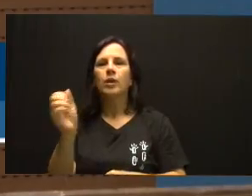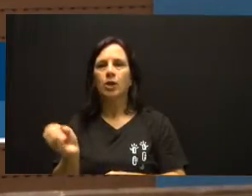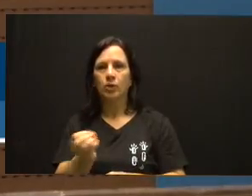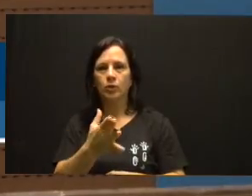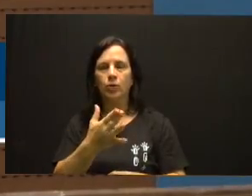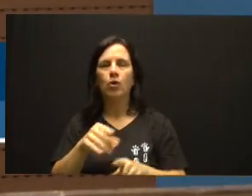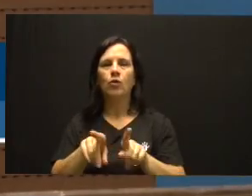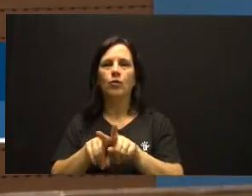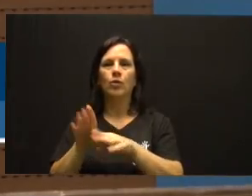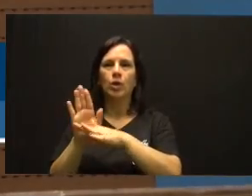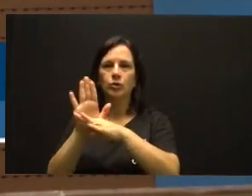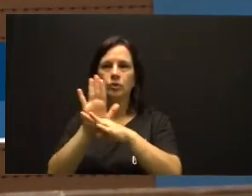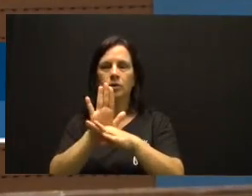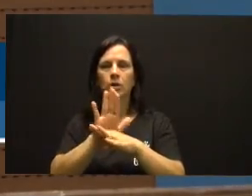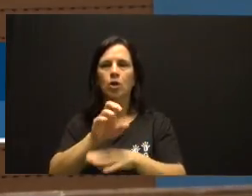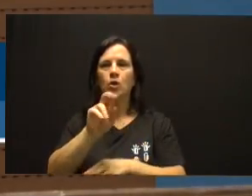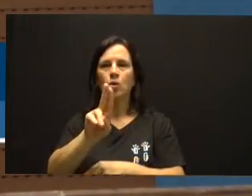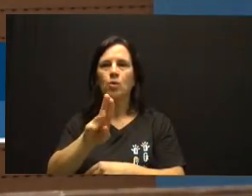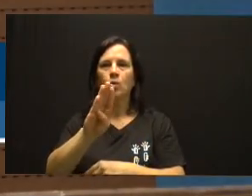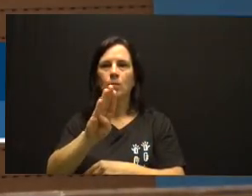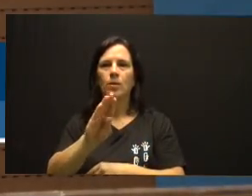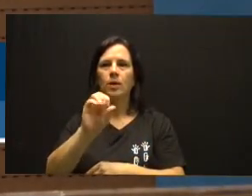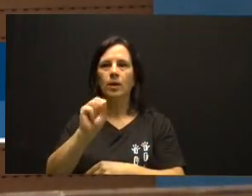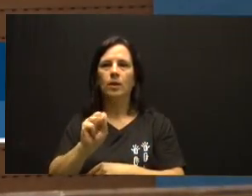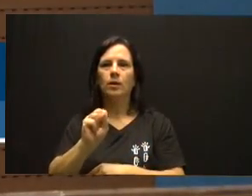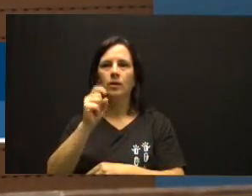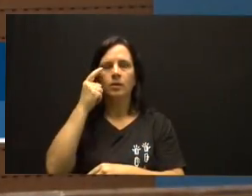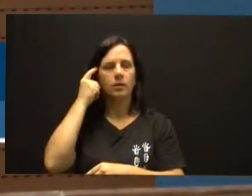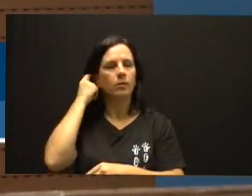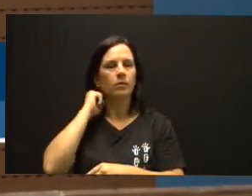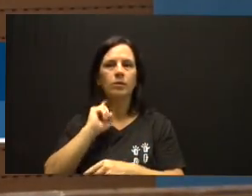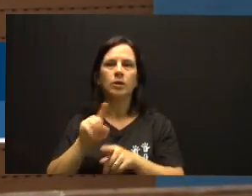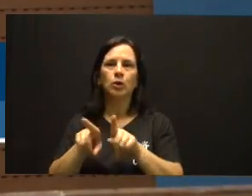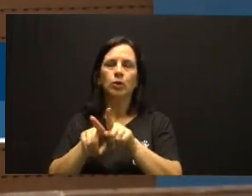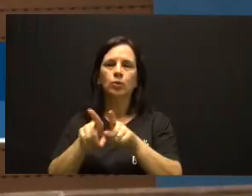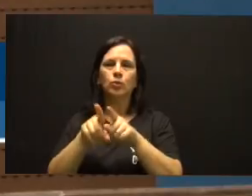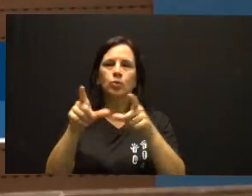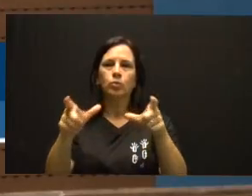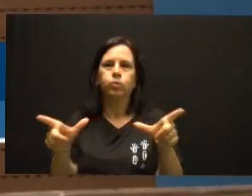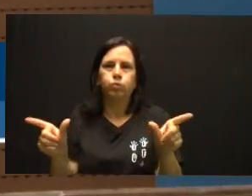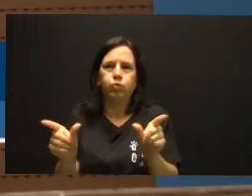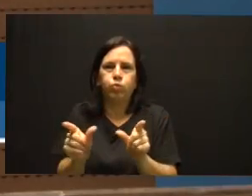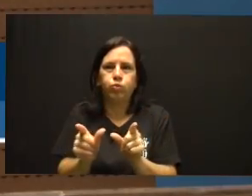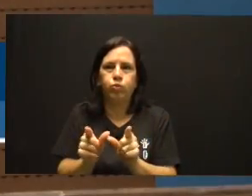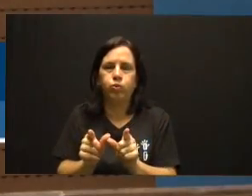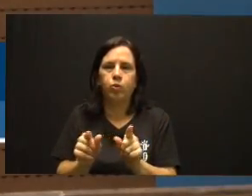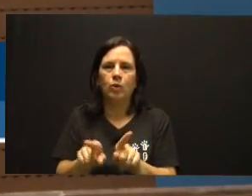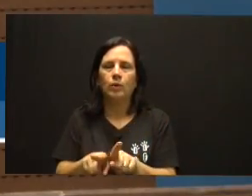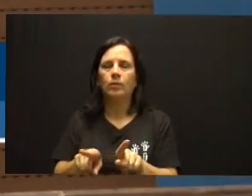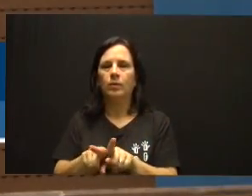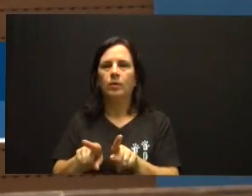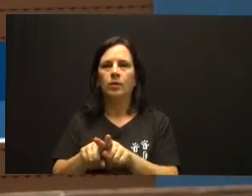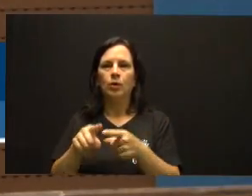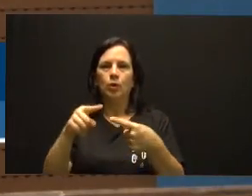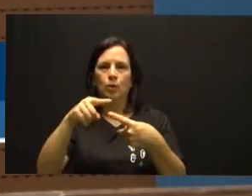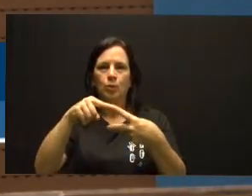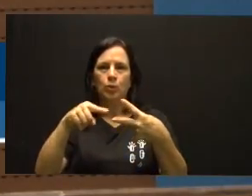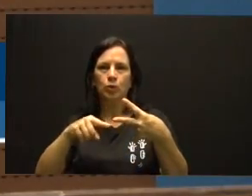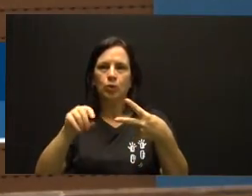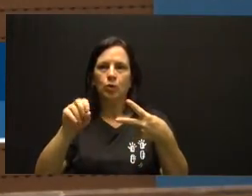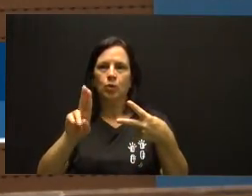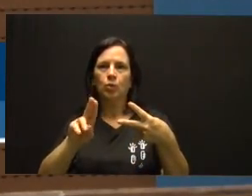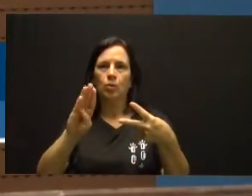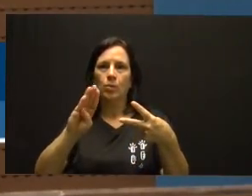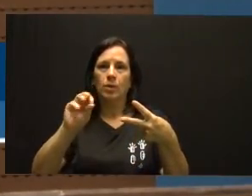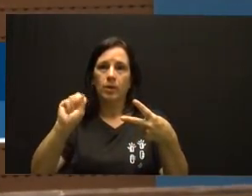como o atendimento do usuário da UBS, vez que o espaço não comporta de forma humanizada e adequada para as duas